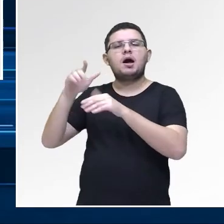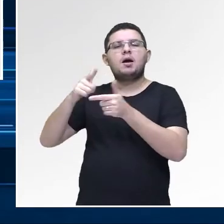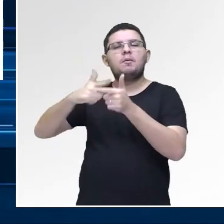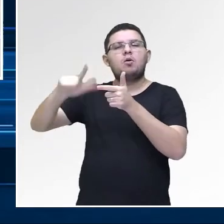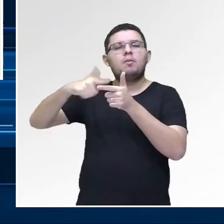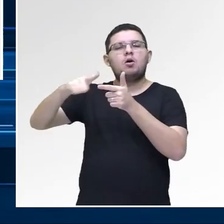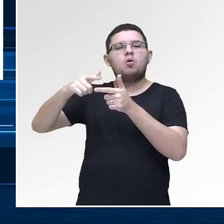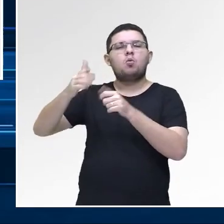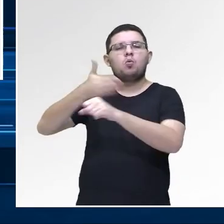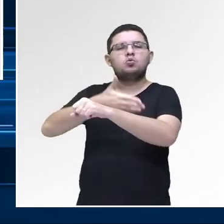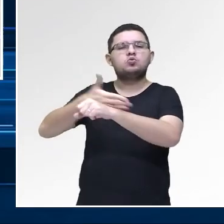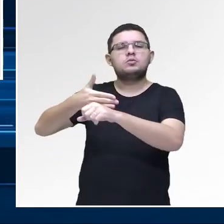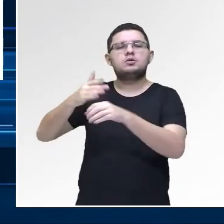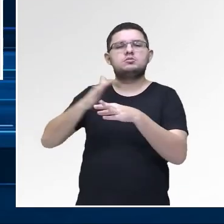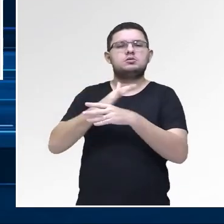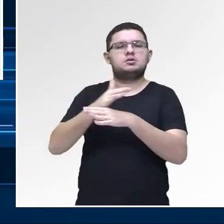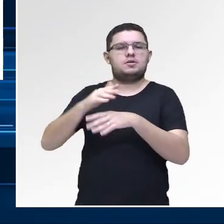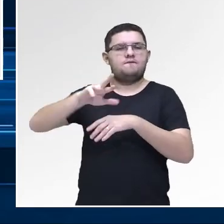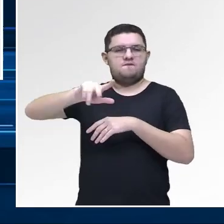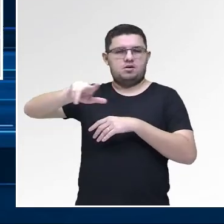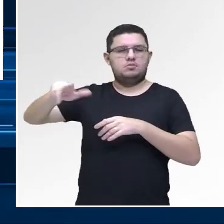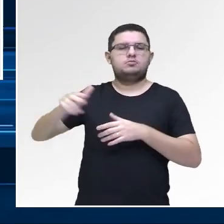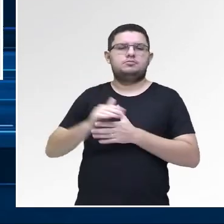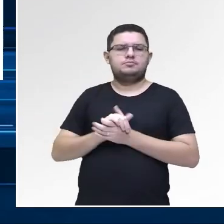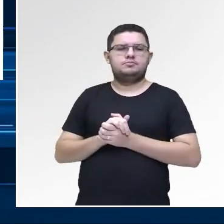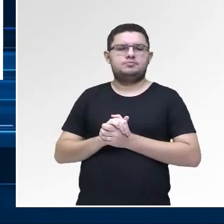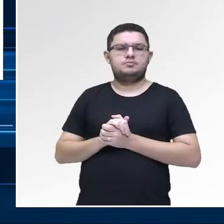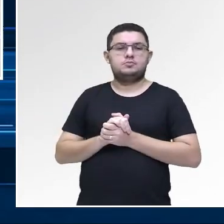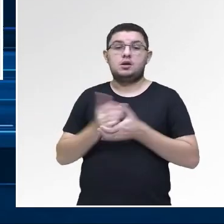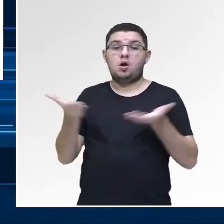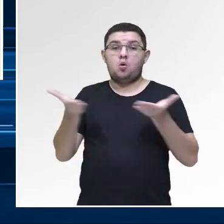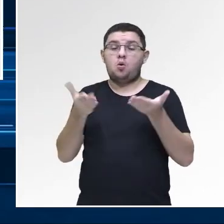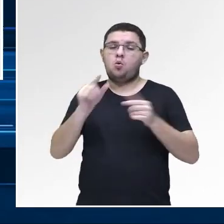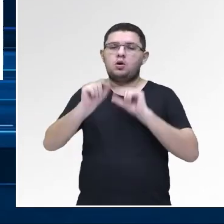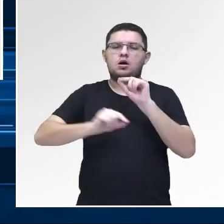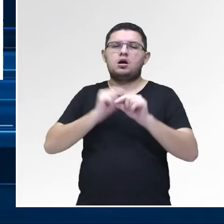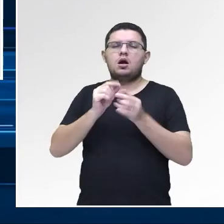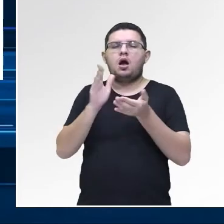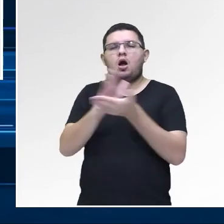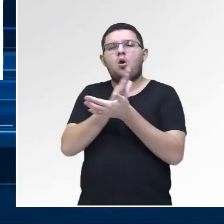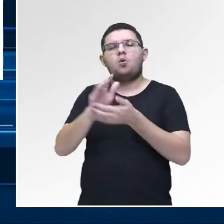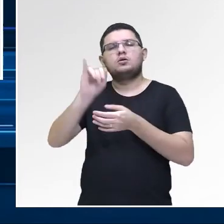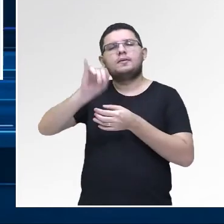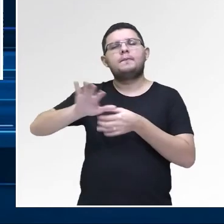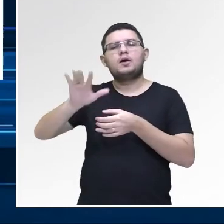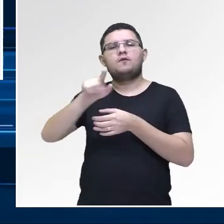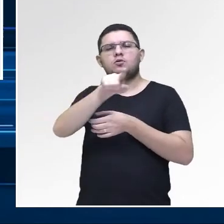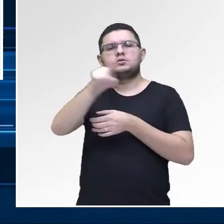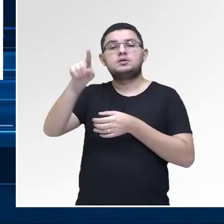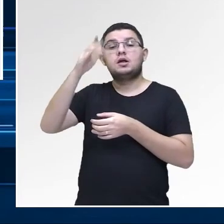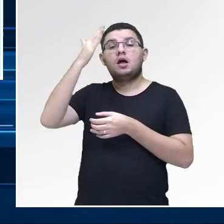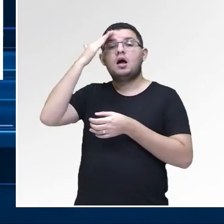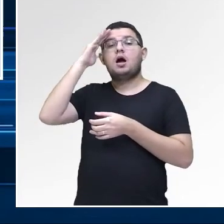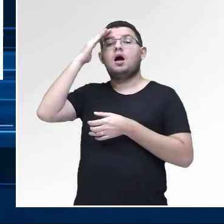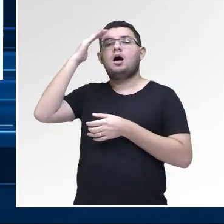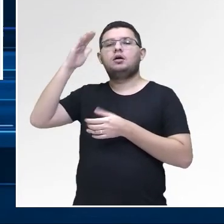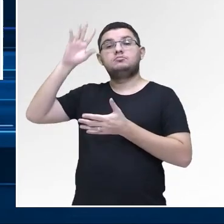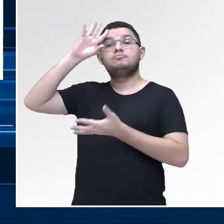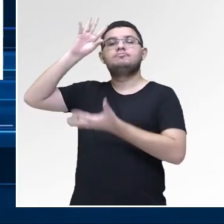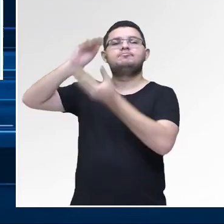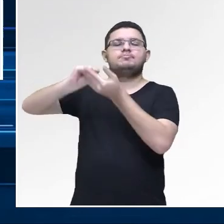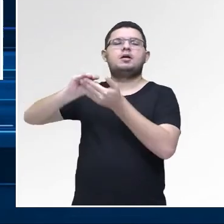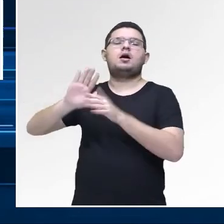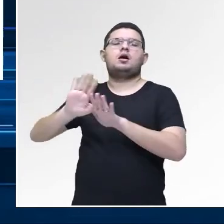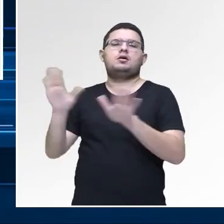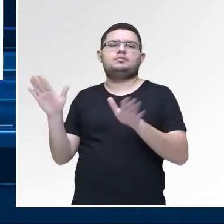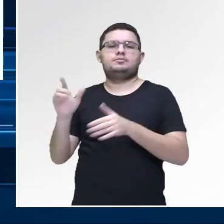das grandes cidades, das grandes metrópoles. Vamos verificar algumas imagens para vocês compreenderem melhor. Então, nós temos